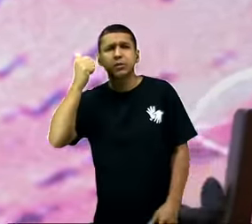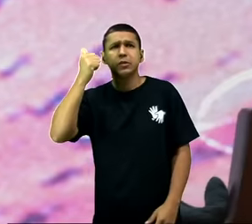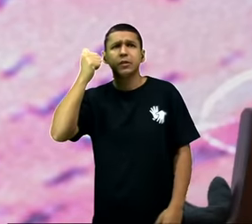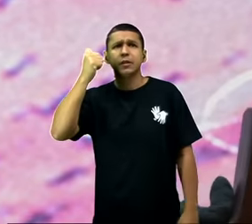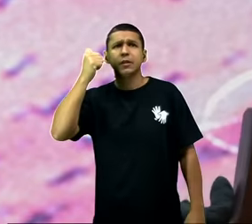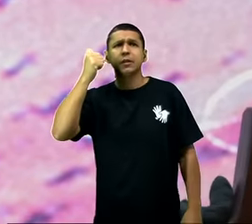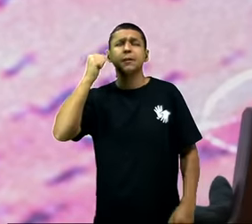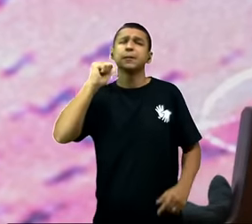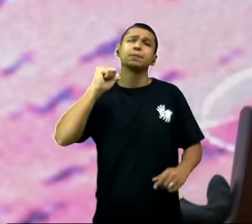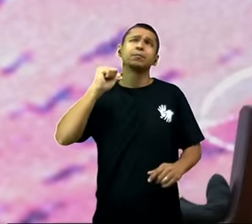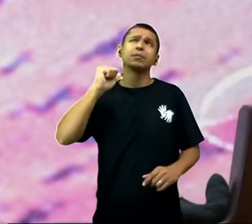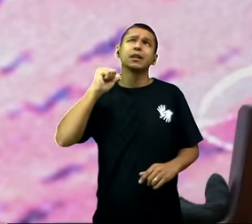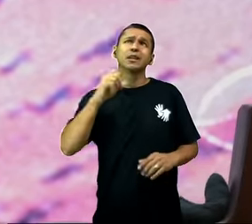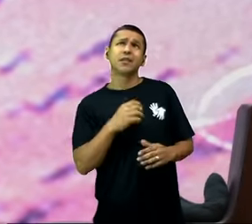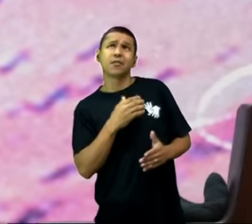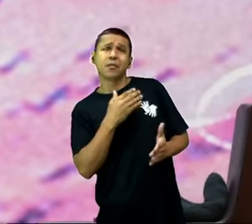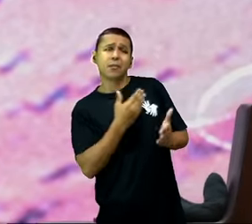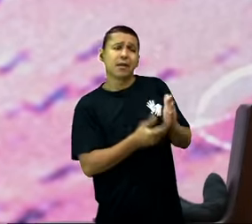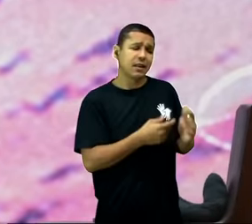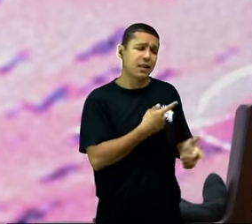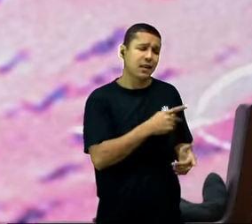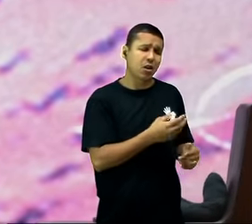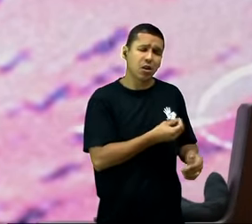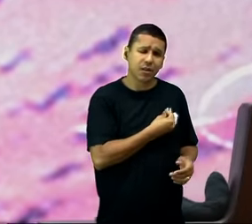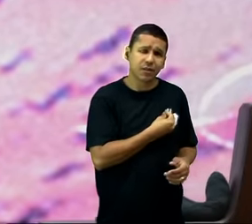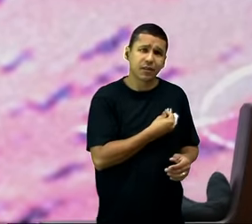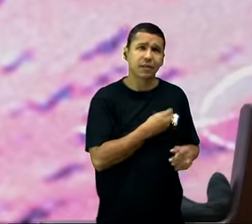para alinhar dentro do nosso.